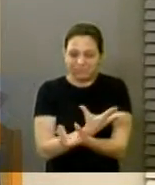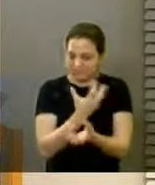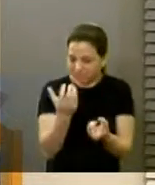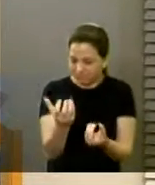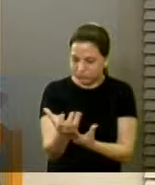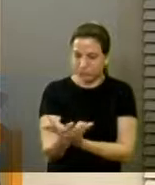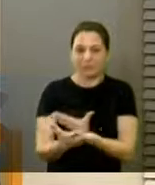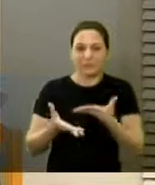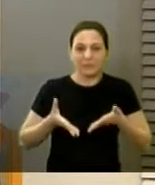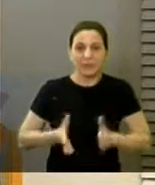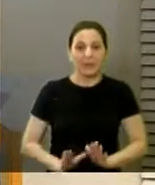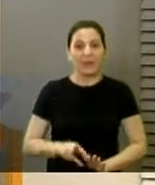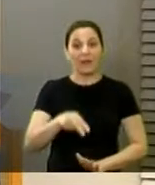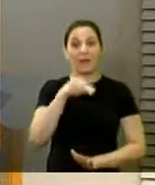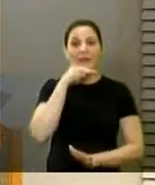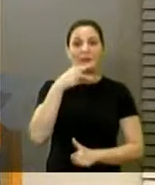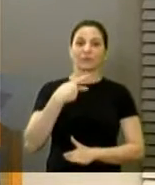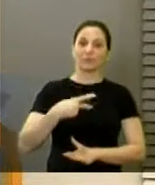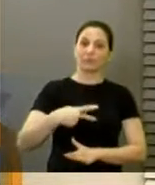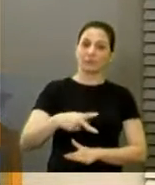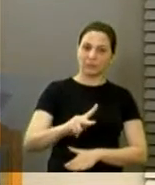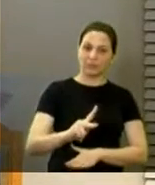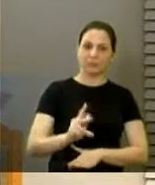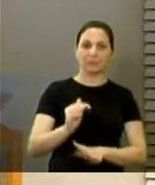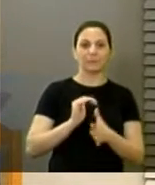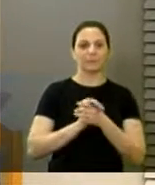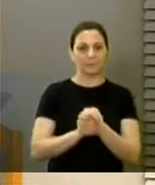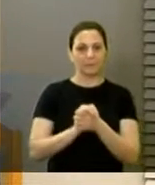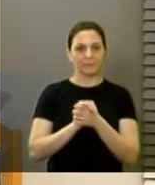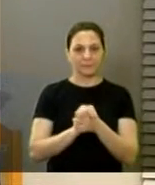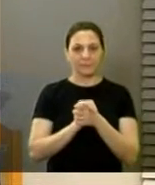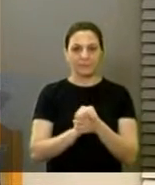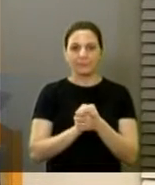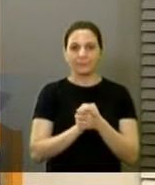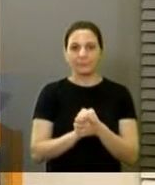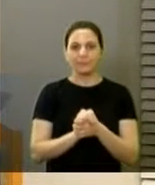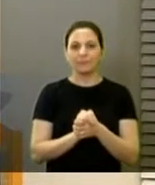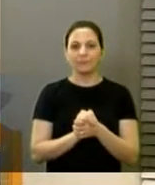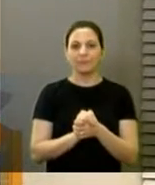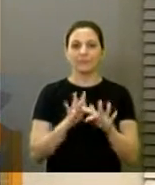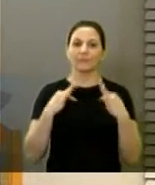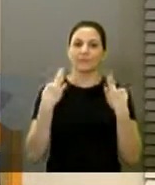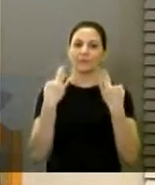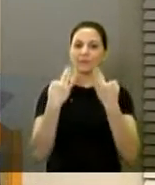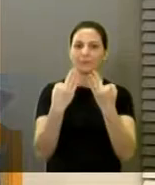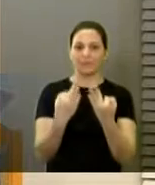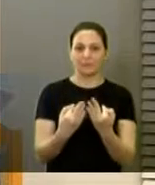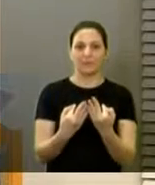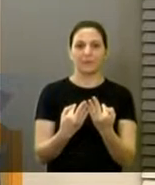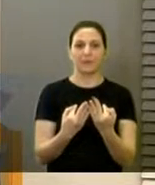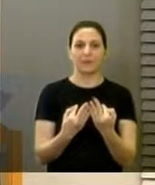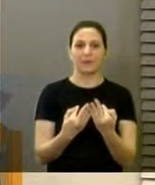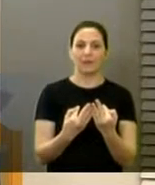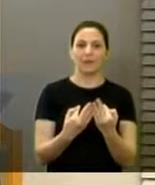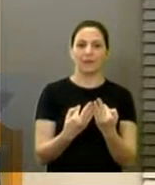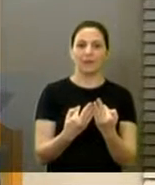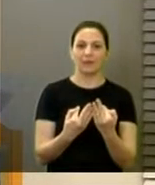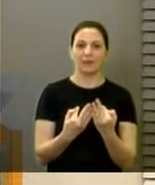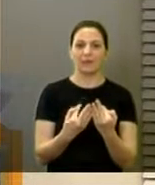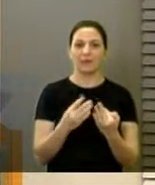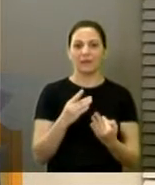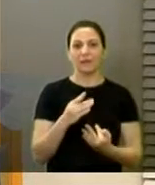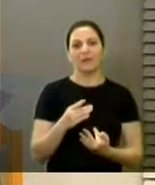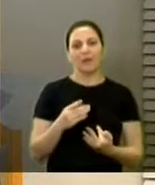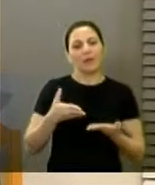seu neto né parabenizar bochechinha viu o chez toda sua família também pela chegada do fato do